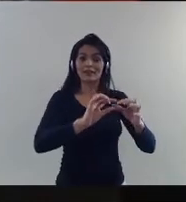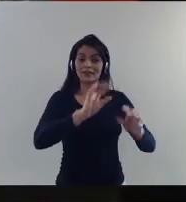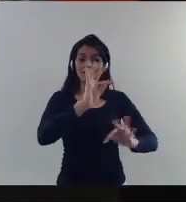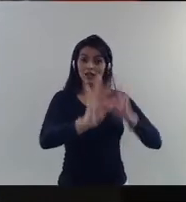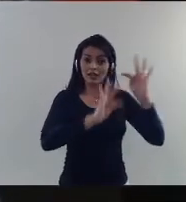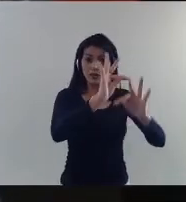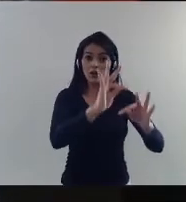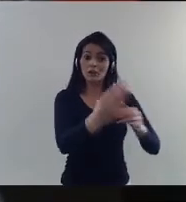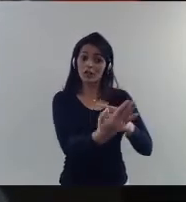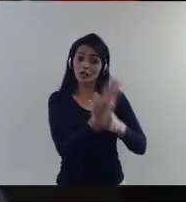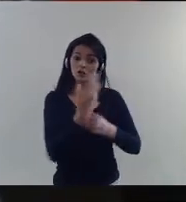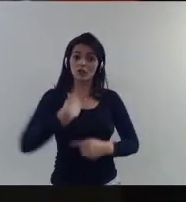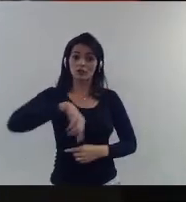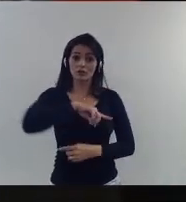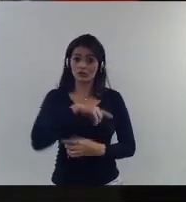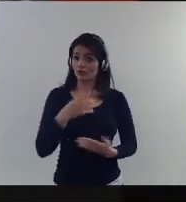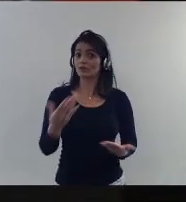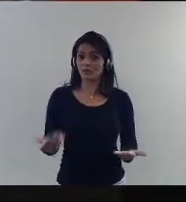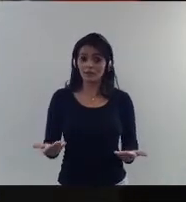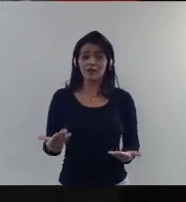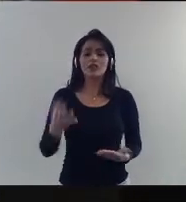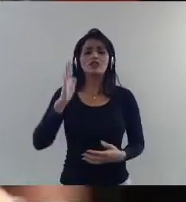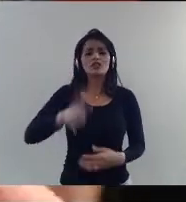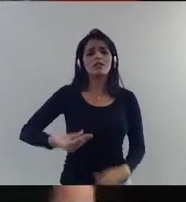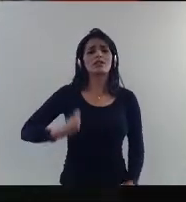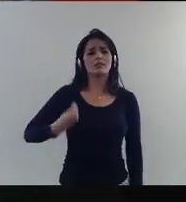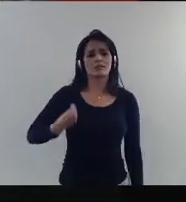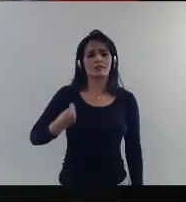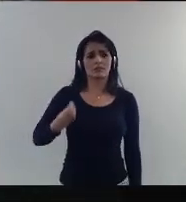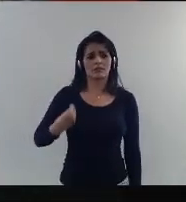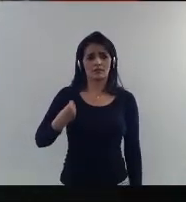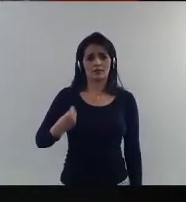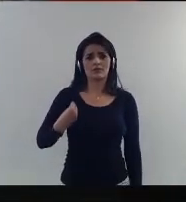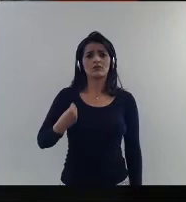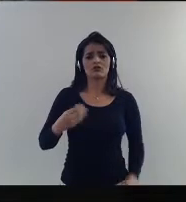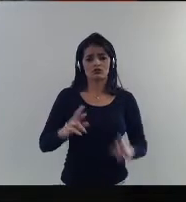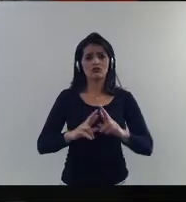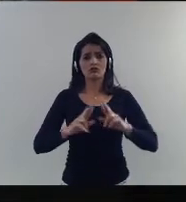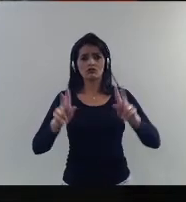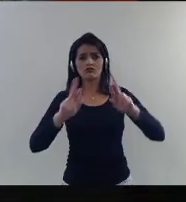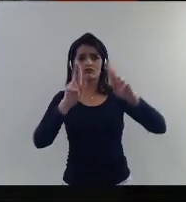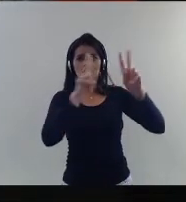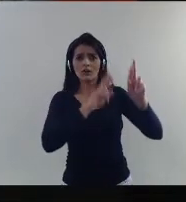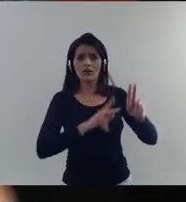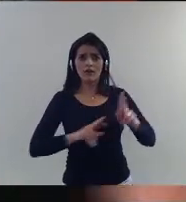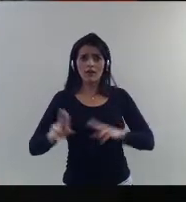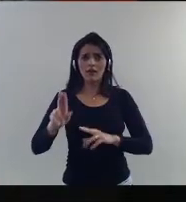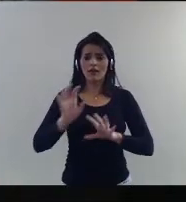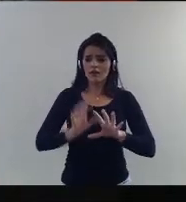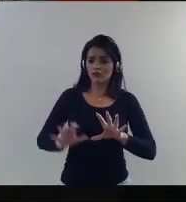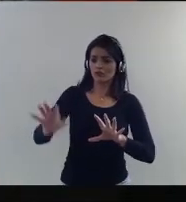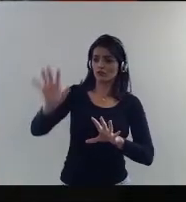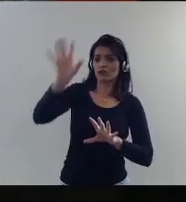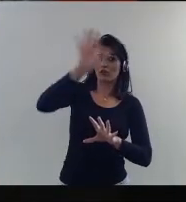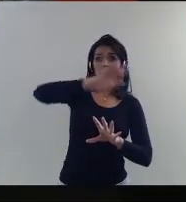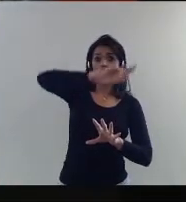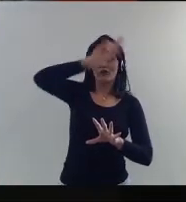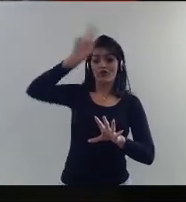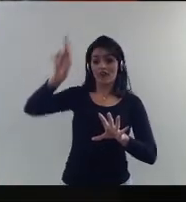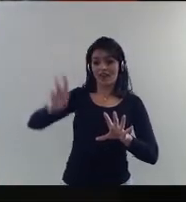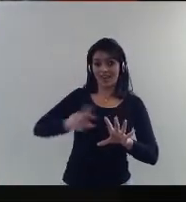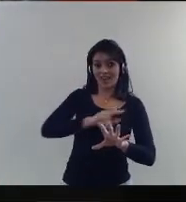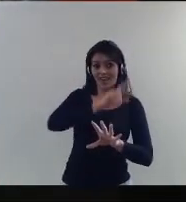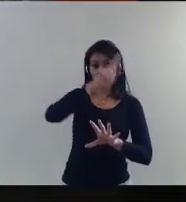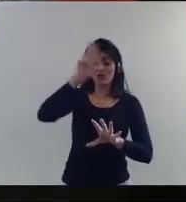temos saída, né? Assim, já existe uma diferenciação muito grande, regionalizada, né?